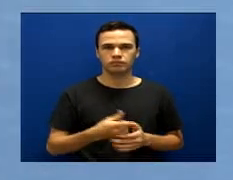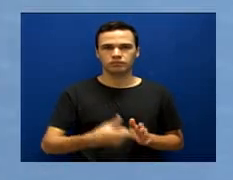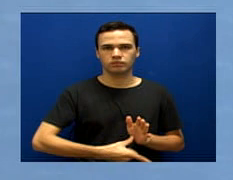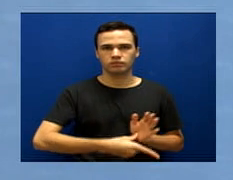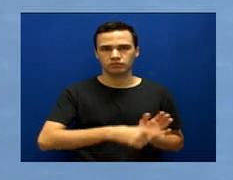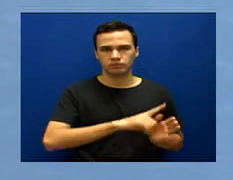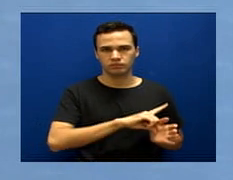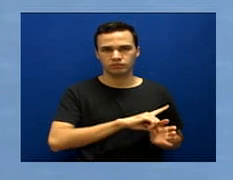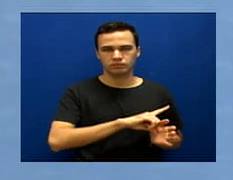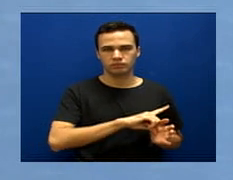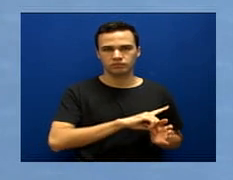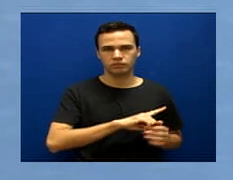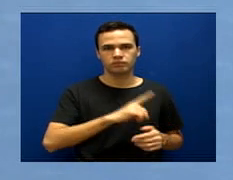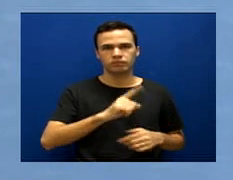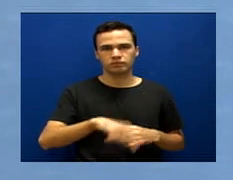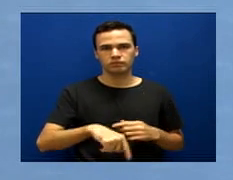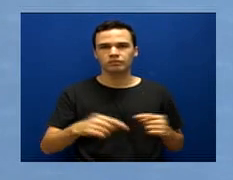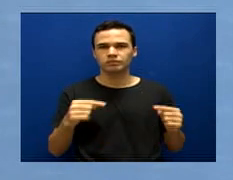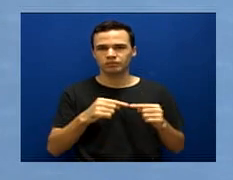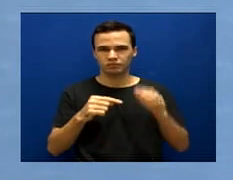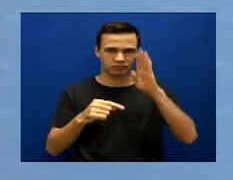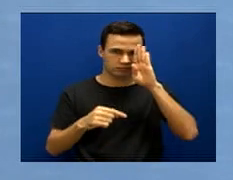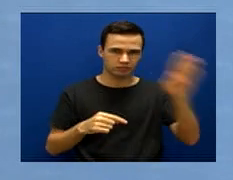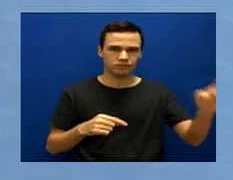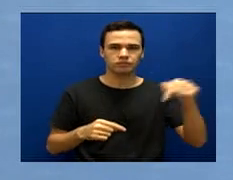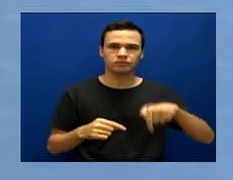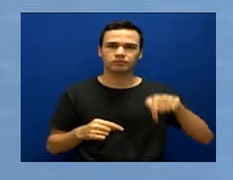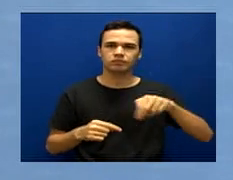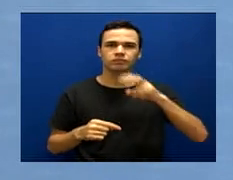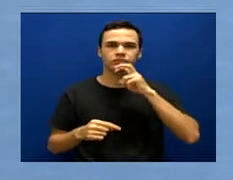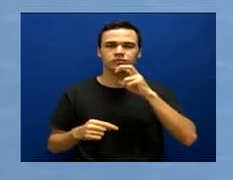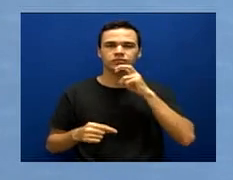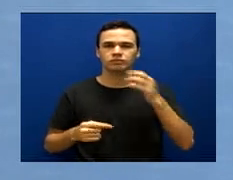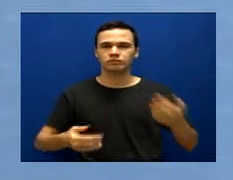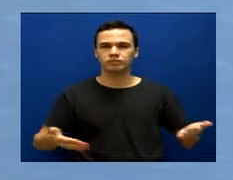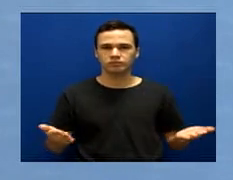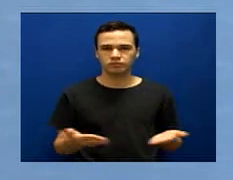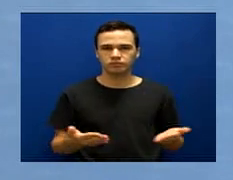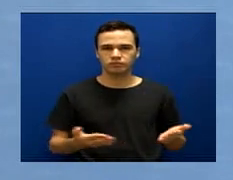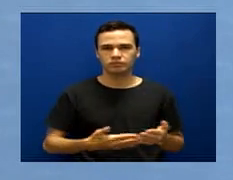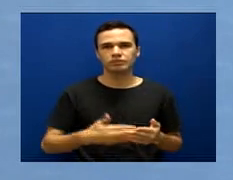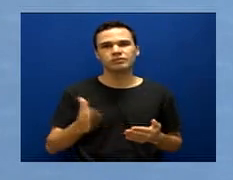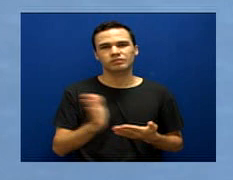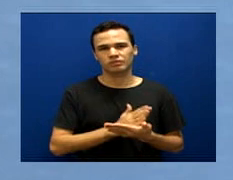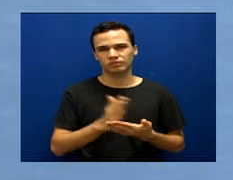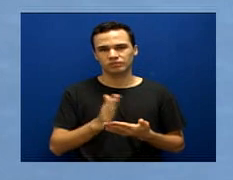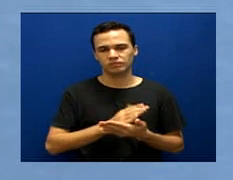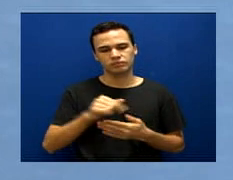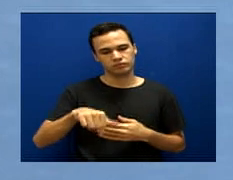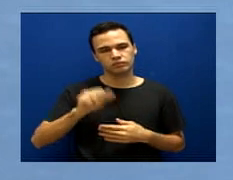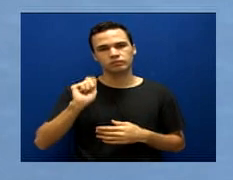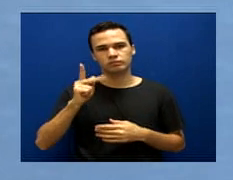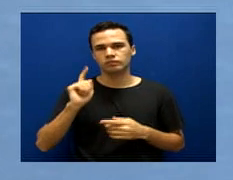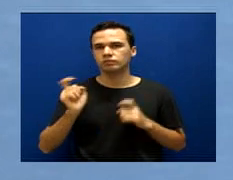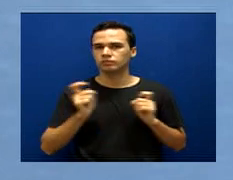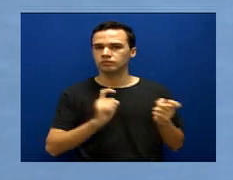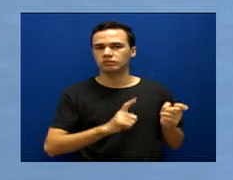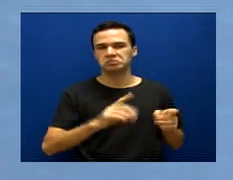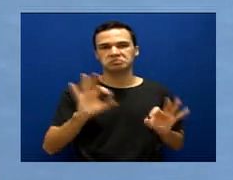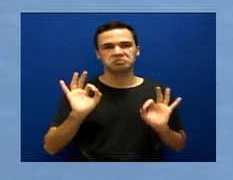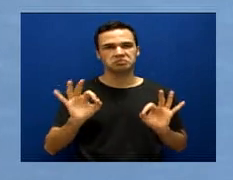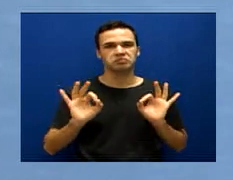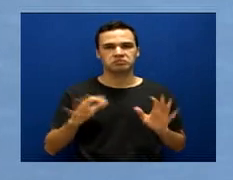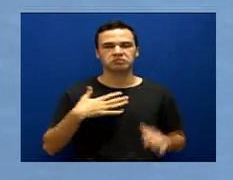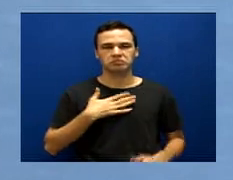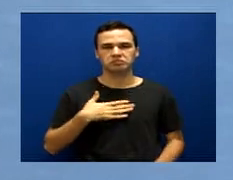antes de entrar na questão central aqui de Sorocaba, né, desse evento de hoje, mais um dos eventos magníficos da Câmara Municipal de Sorocaba,